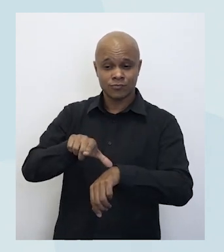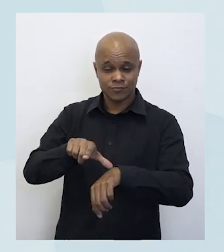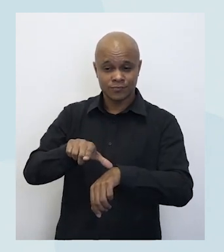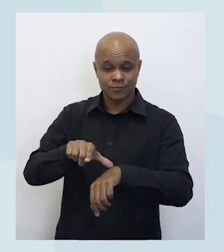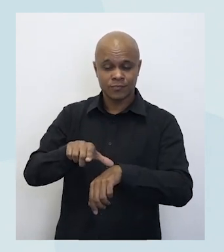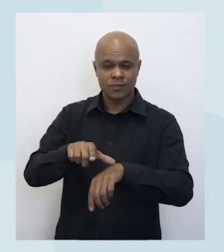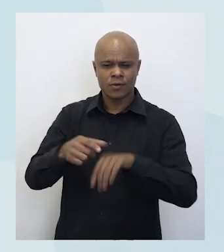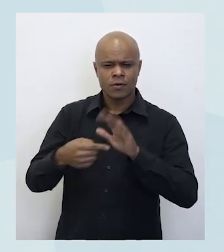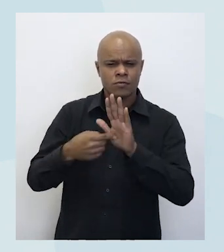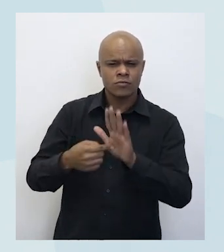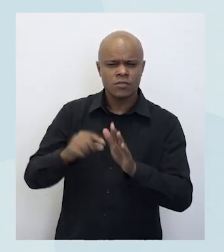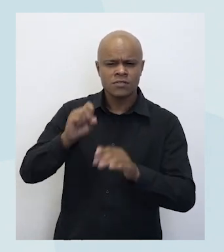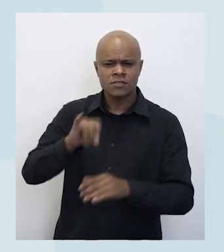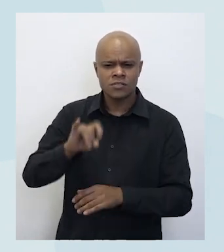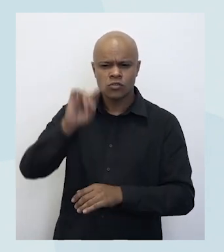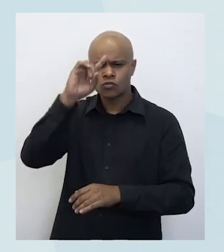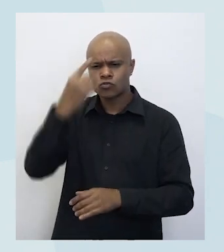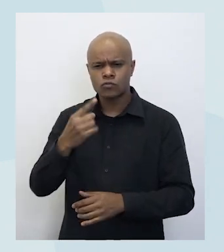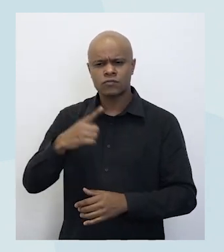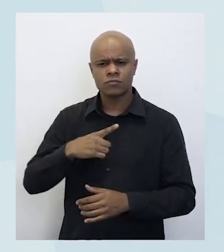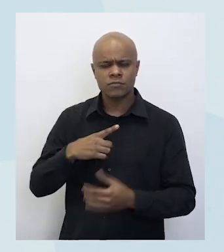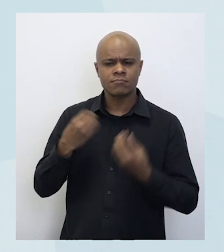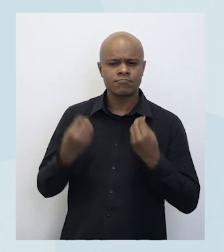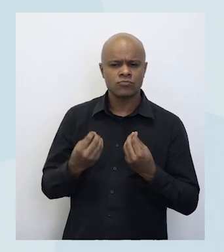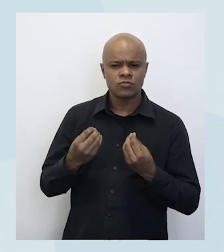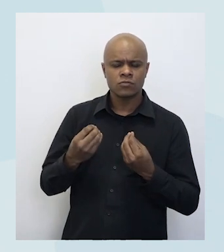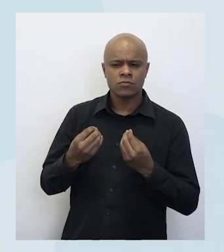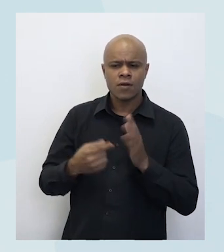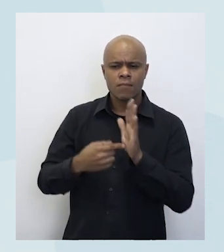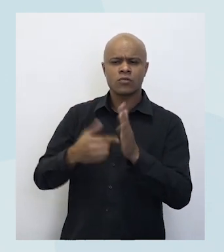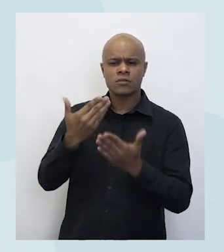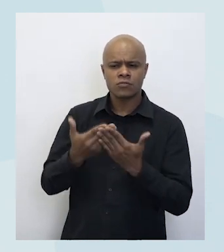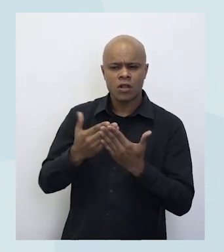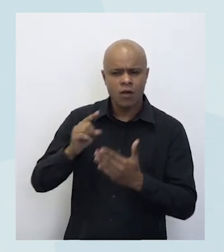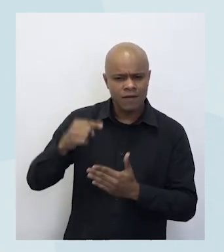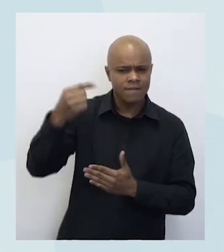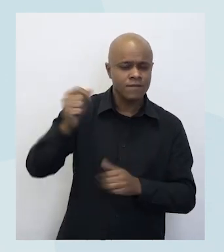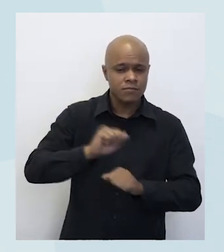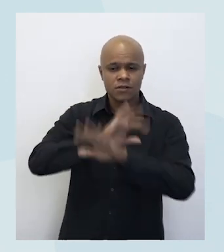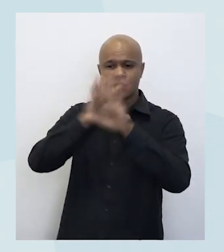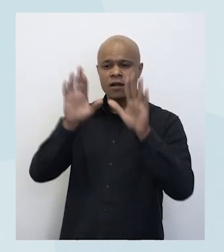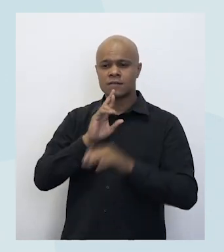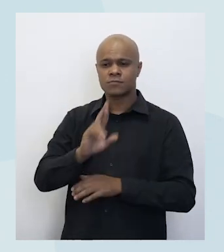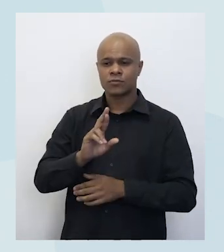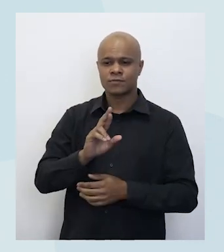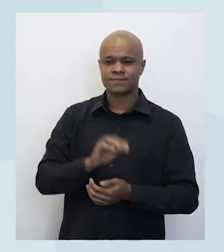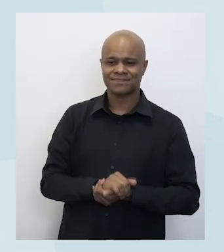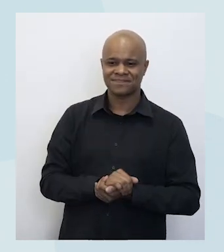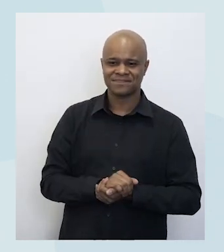qual a dúvida que vocês têm, se ficou alguma dúvida, para a gente na próxima aula poder esclarecer.